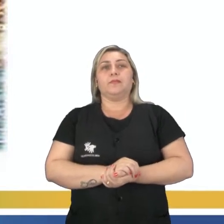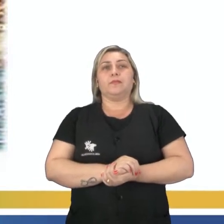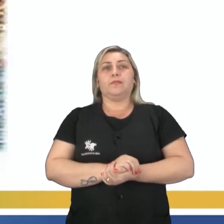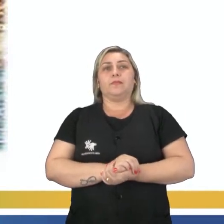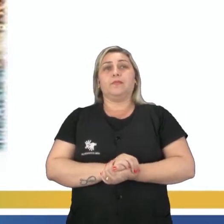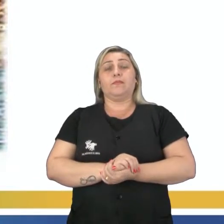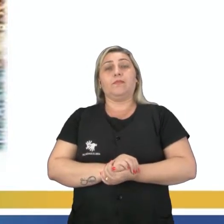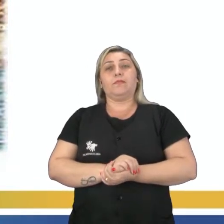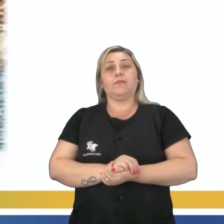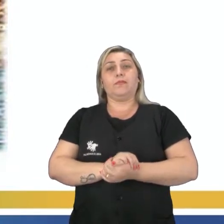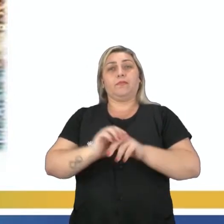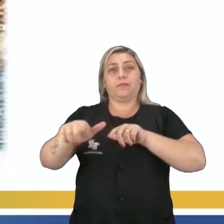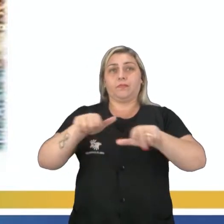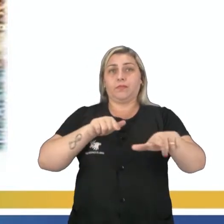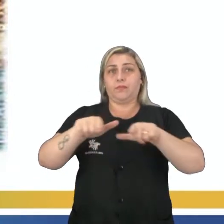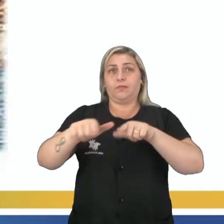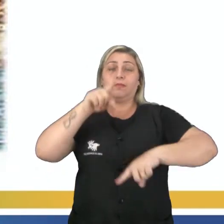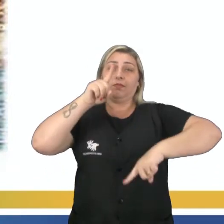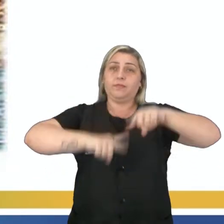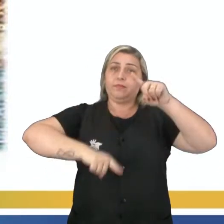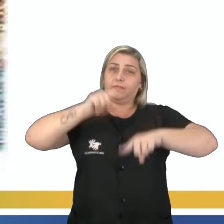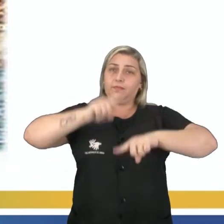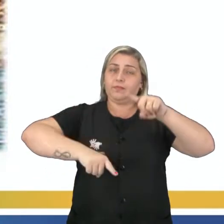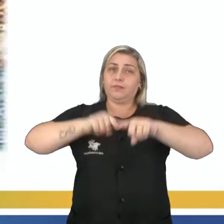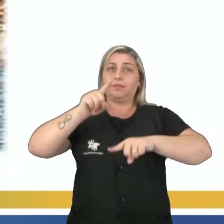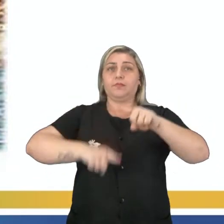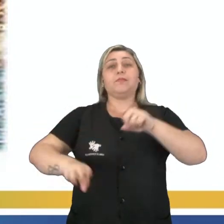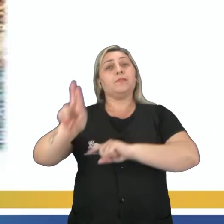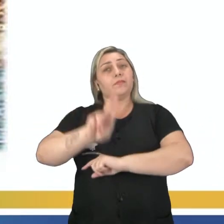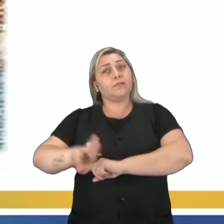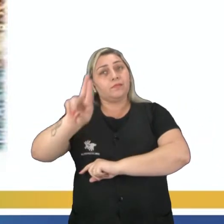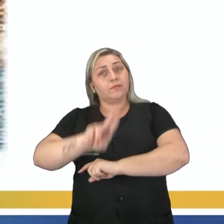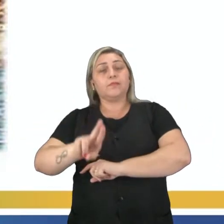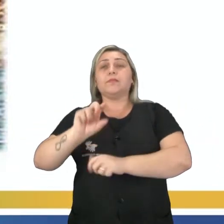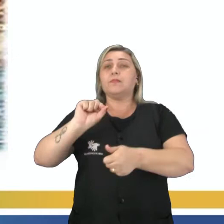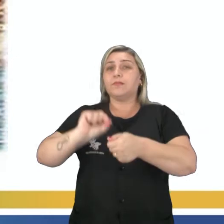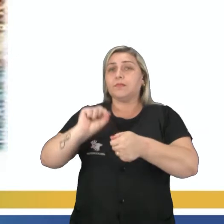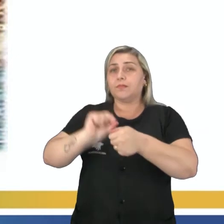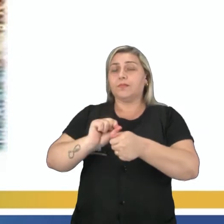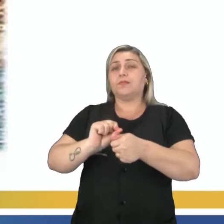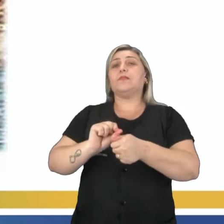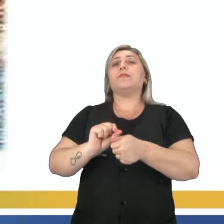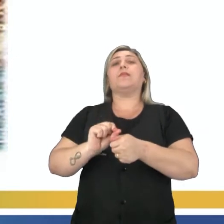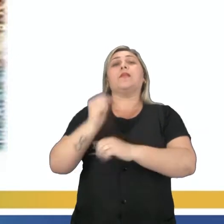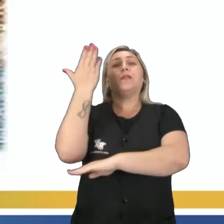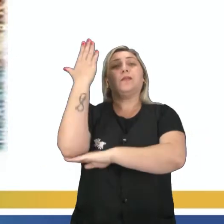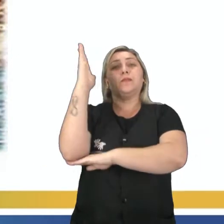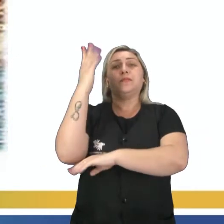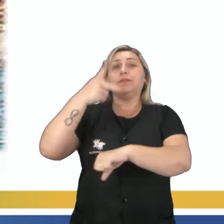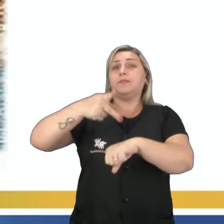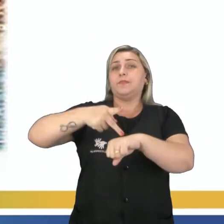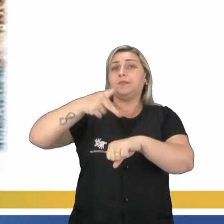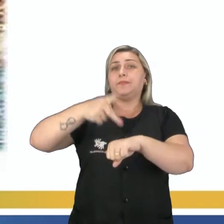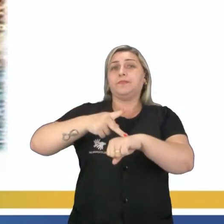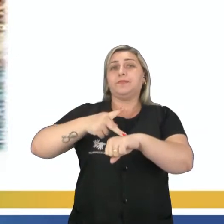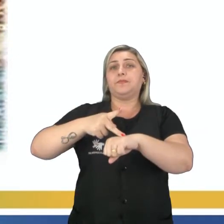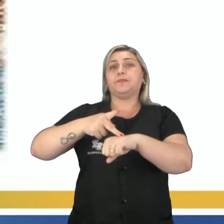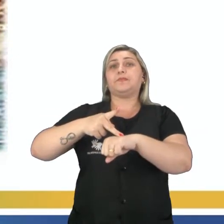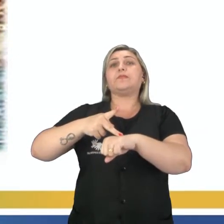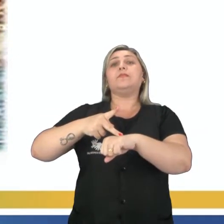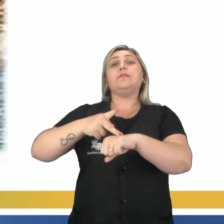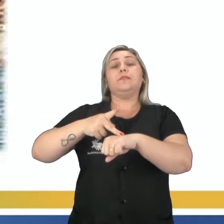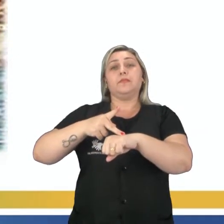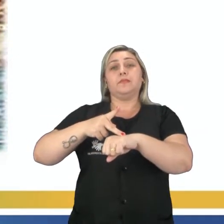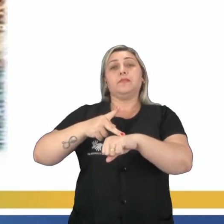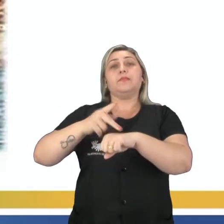as primeiras formas de trabalho e as ferramentas que foram elaboradas, madeira, pedra, lanças com